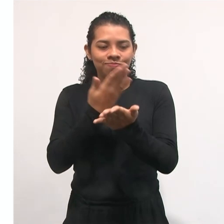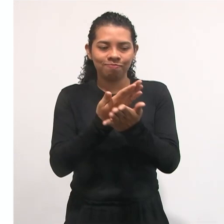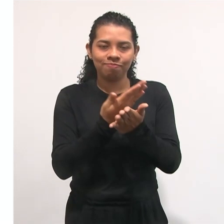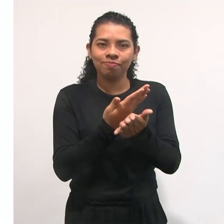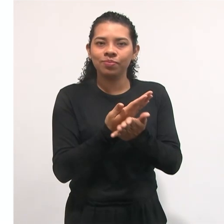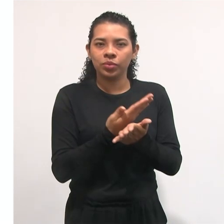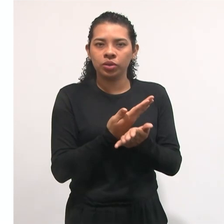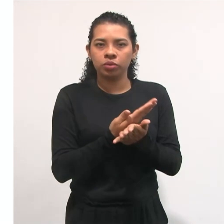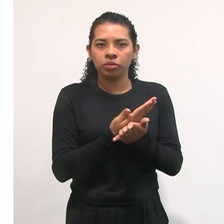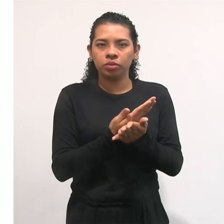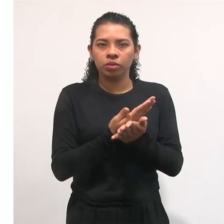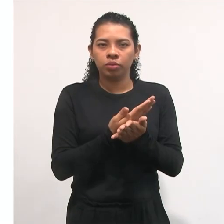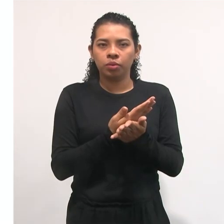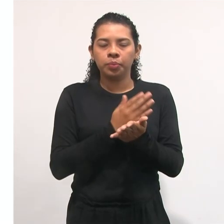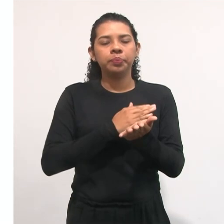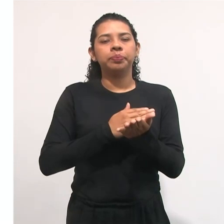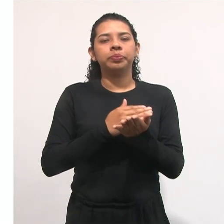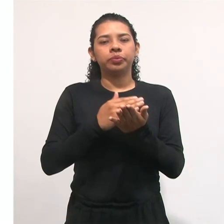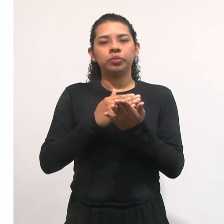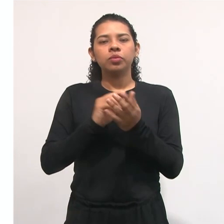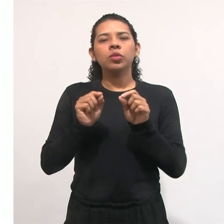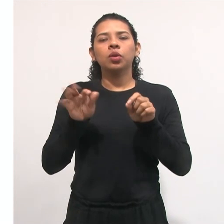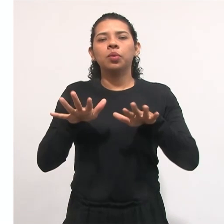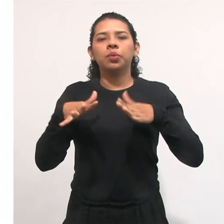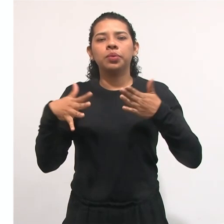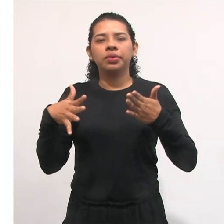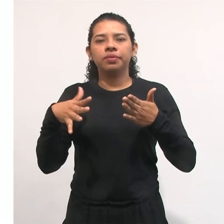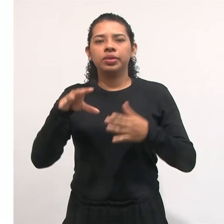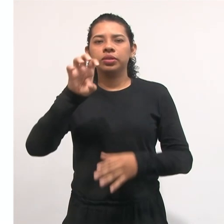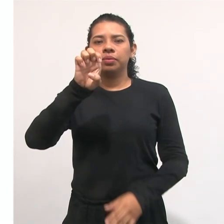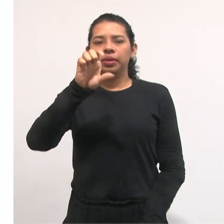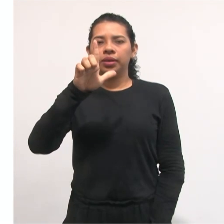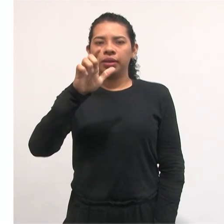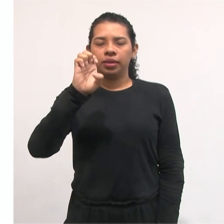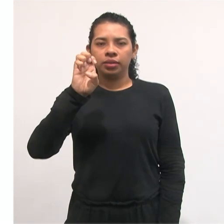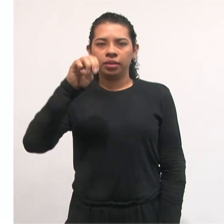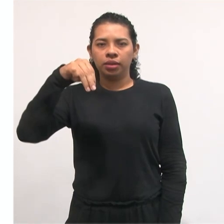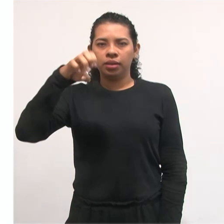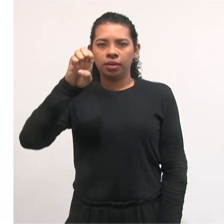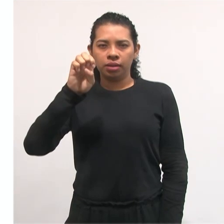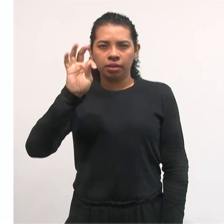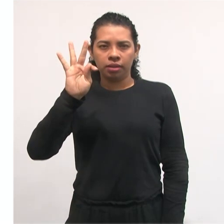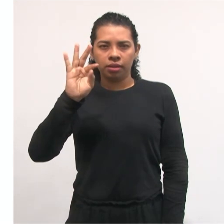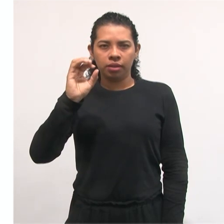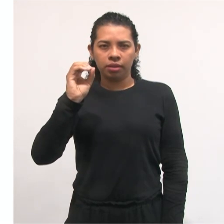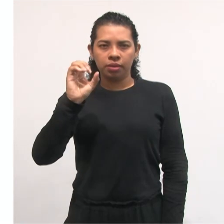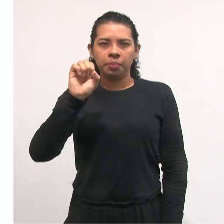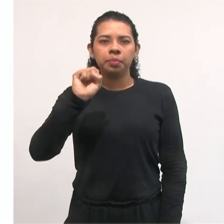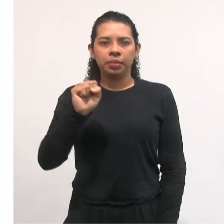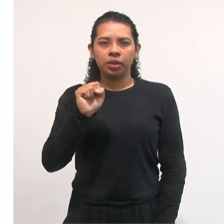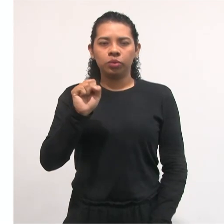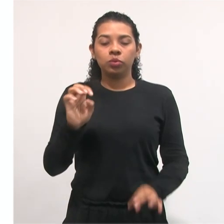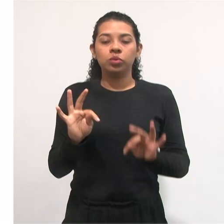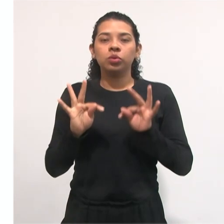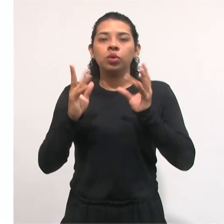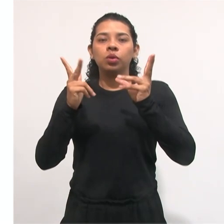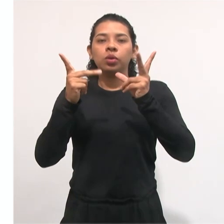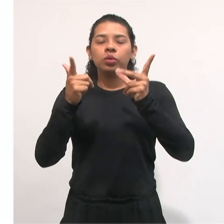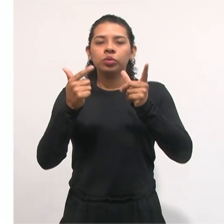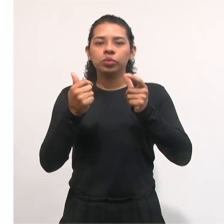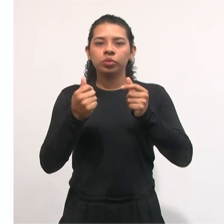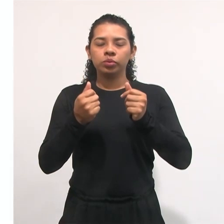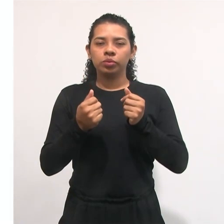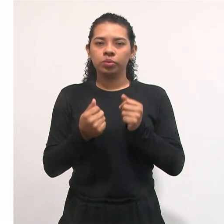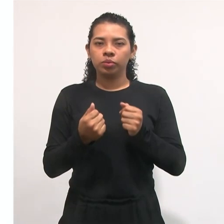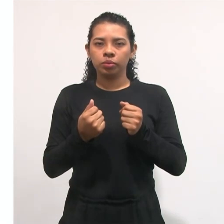coletados em um estudo em particular. O que vem a ser o elementos? Os elementos são as entidades